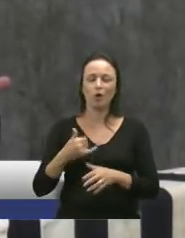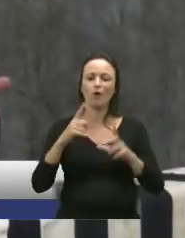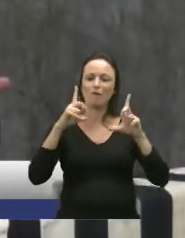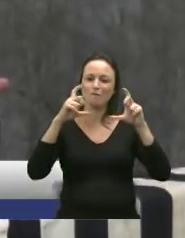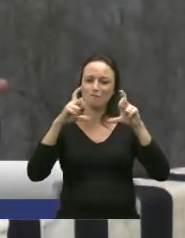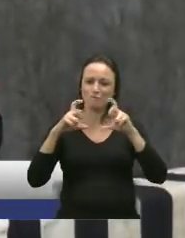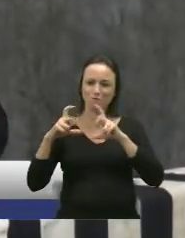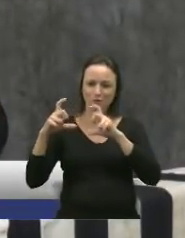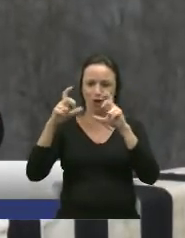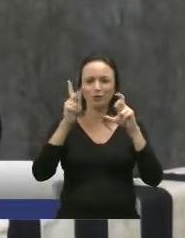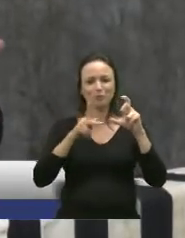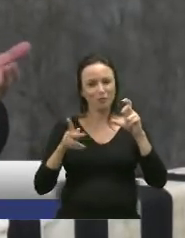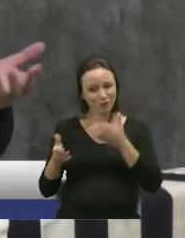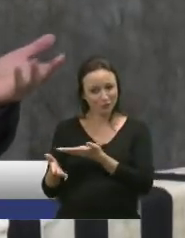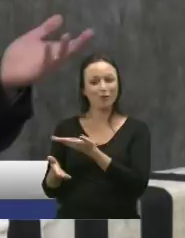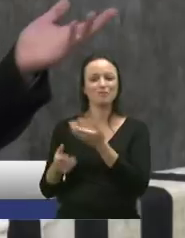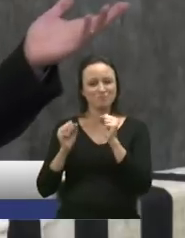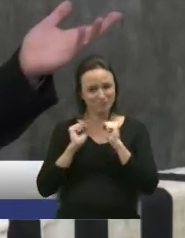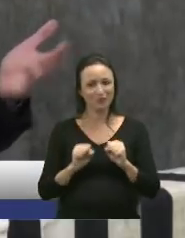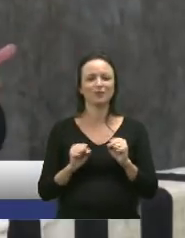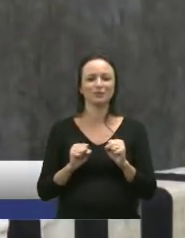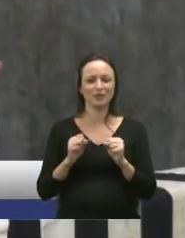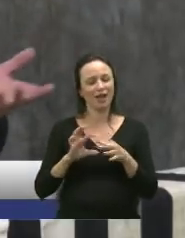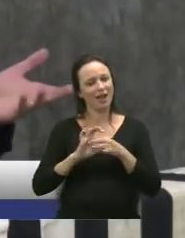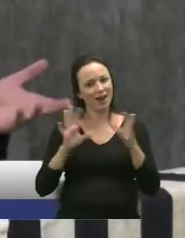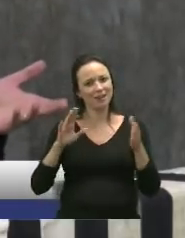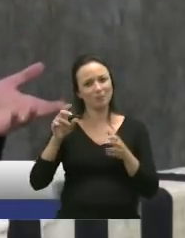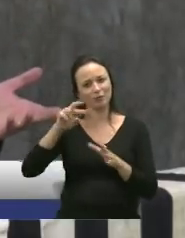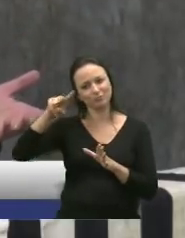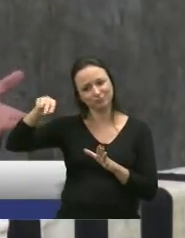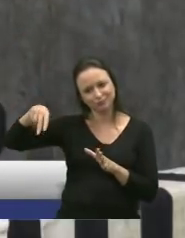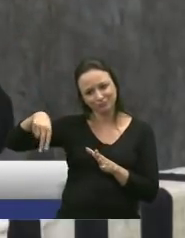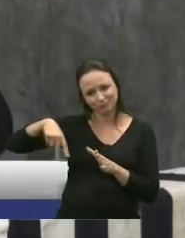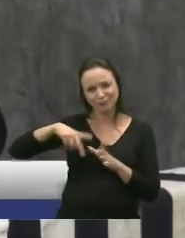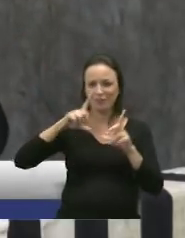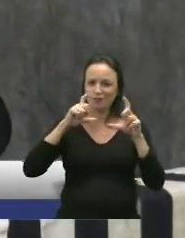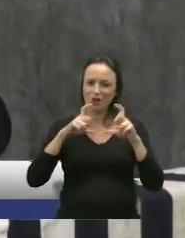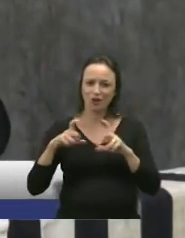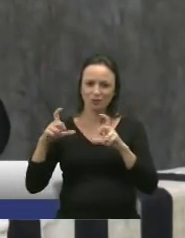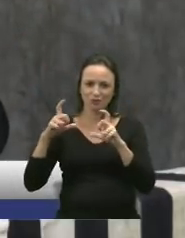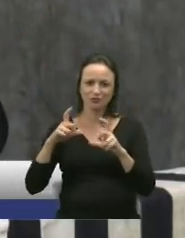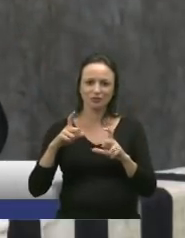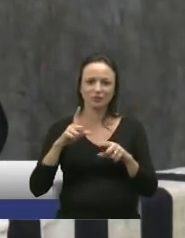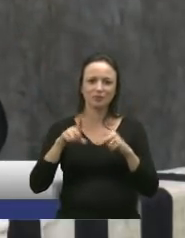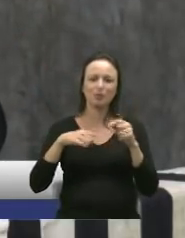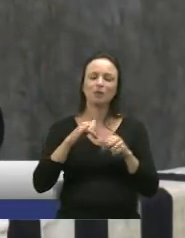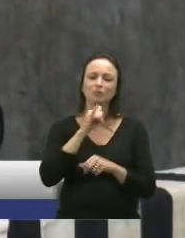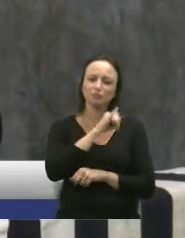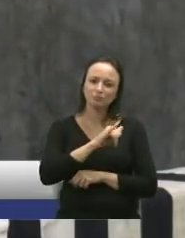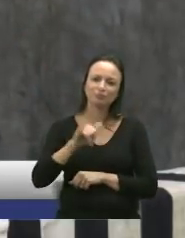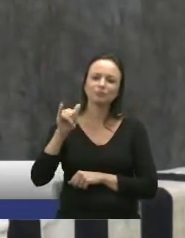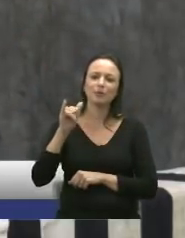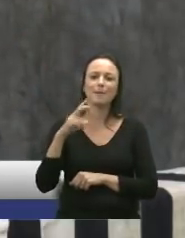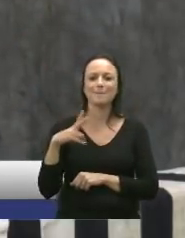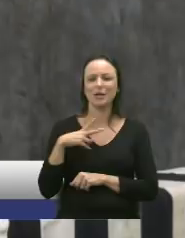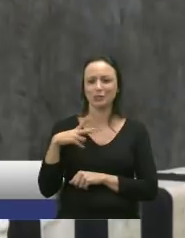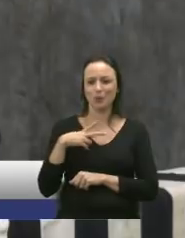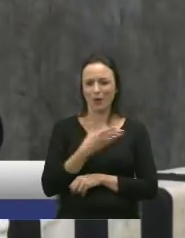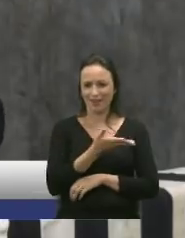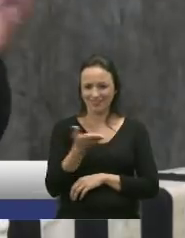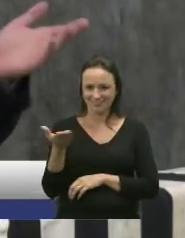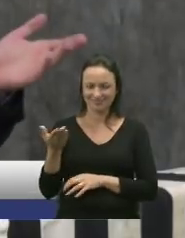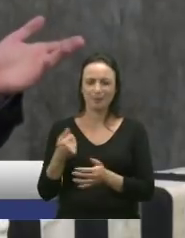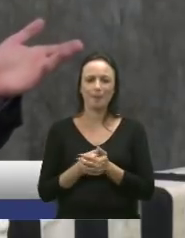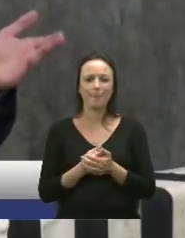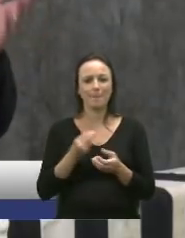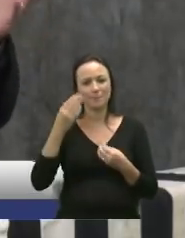com o professor aqui, a gente vai abrir, vocês podem descer e ficarem à vontade. Daqui a pouco ele tem um recadinho também para passar em particular para vocês.